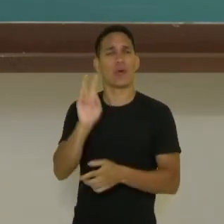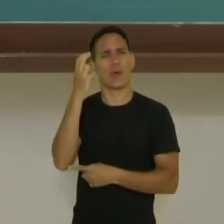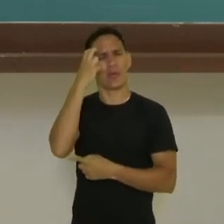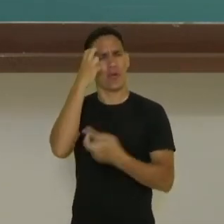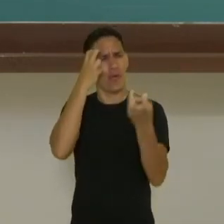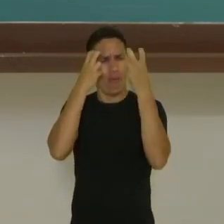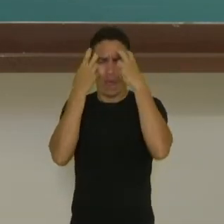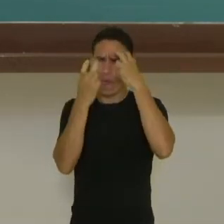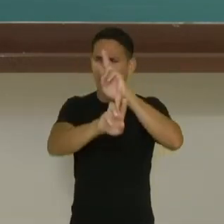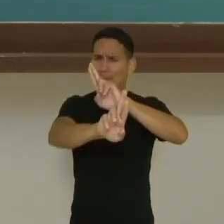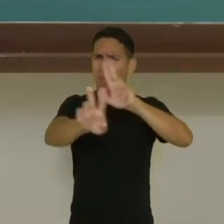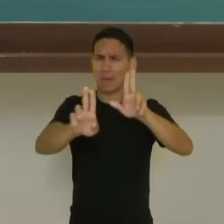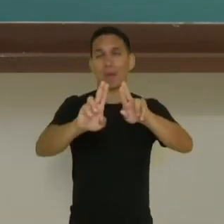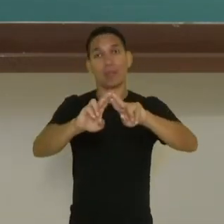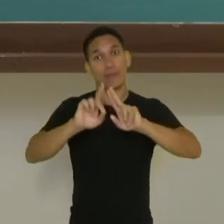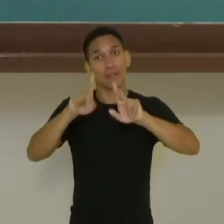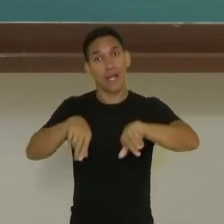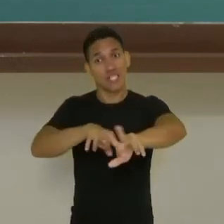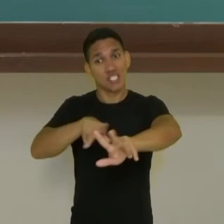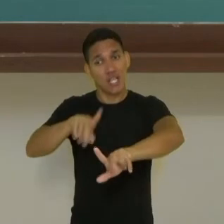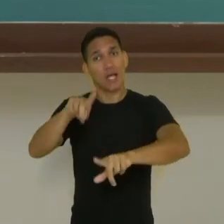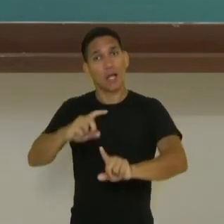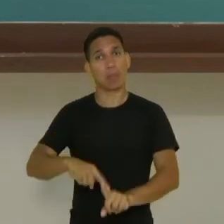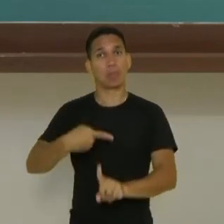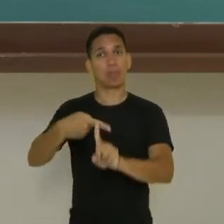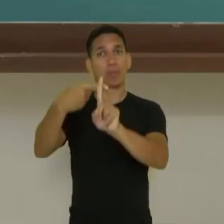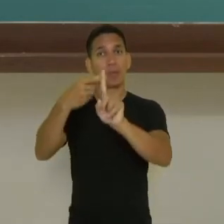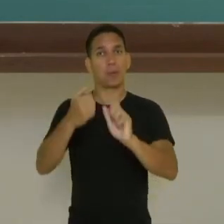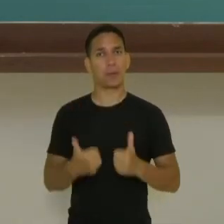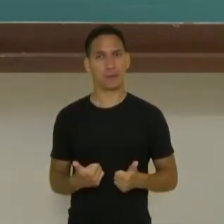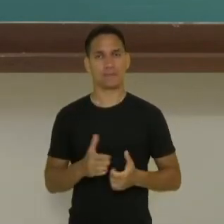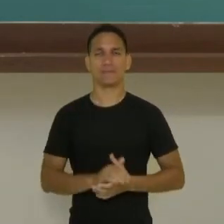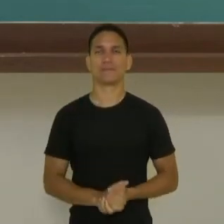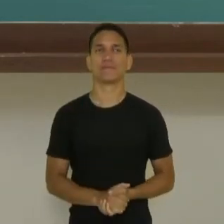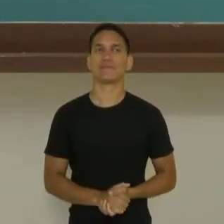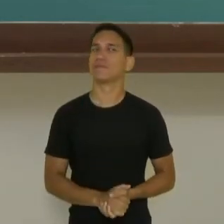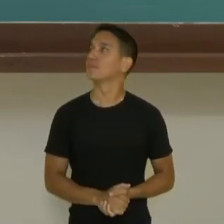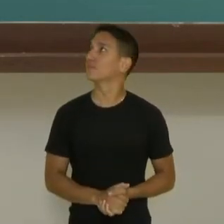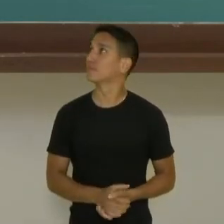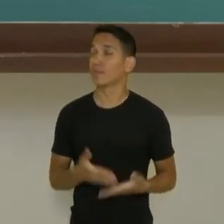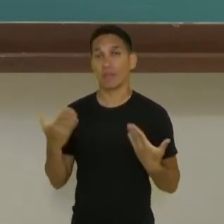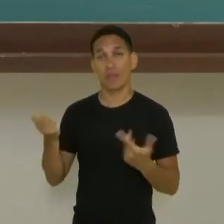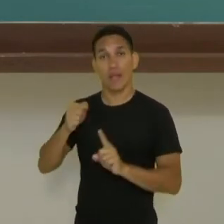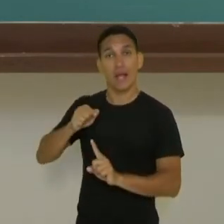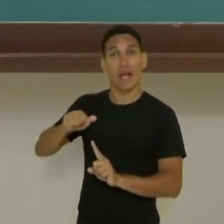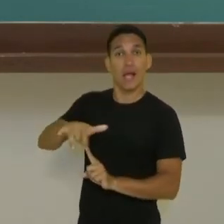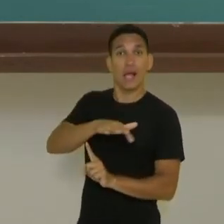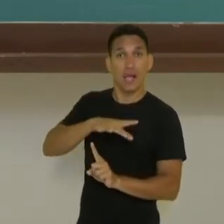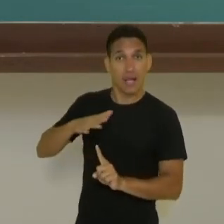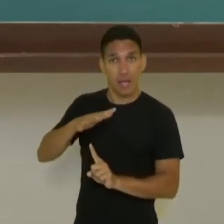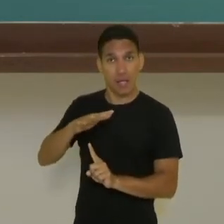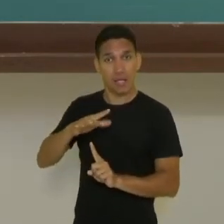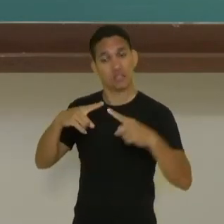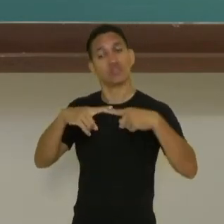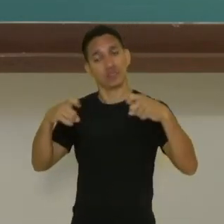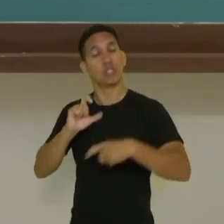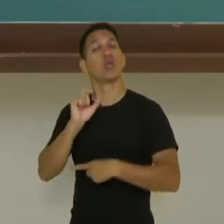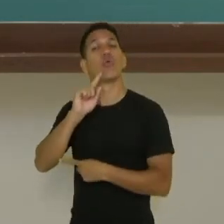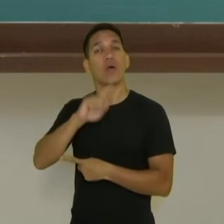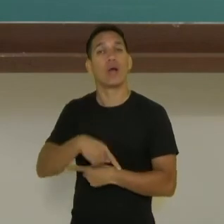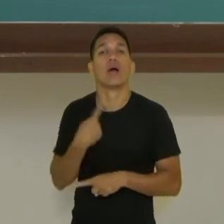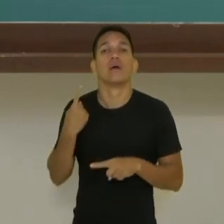essa diversidade é algo bastante positivo. Bacana? E a antropologia quanto ciência, então, ela se